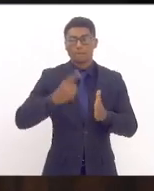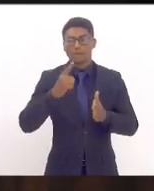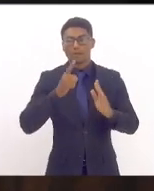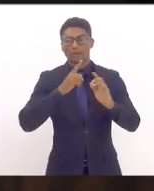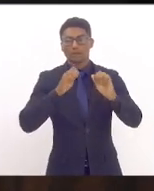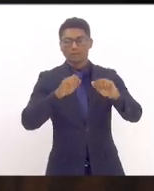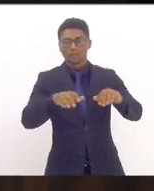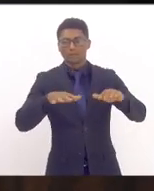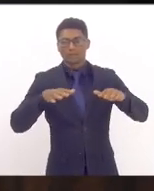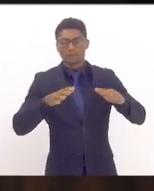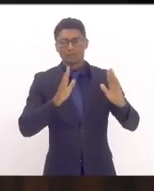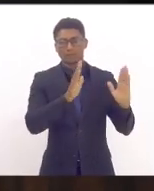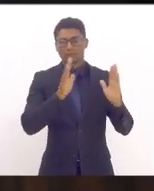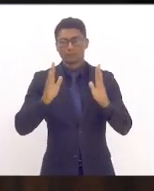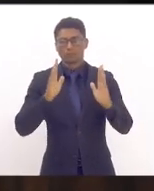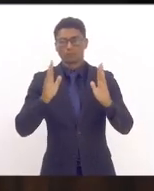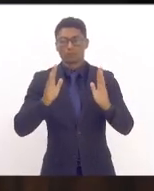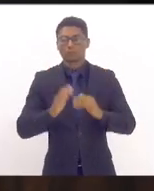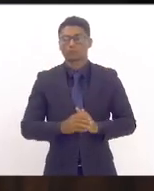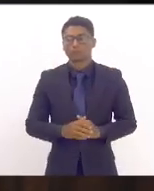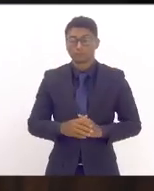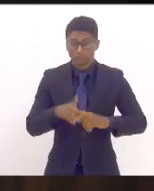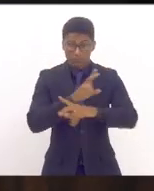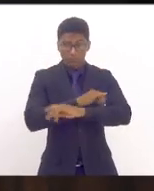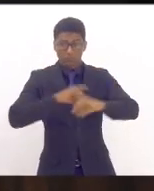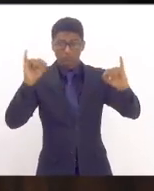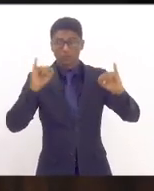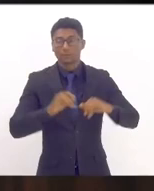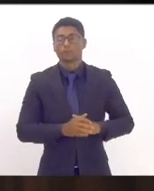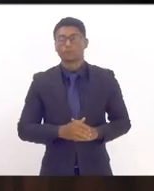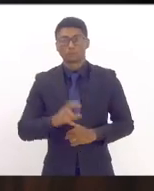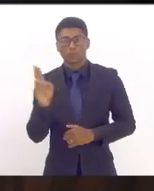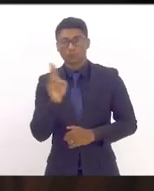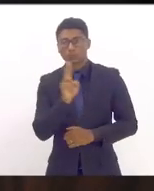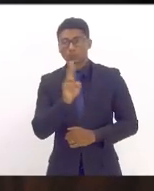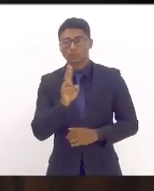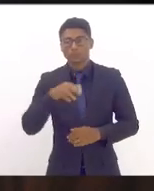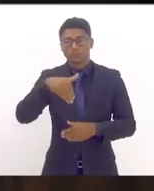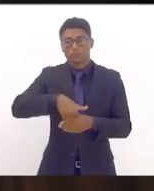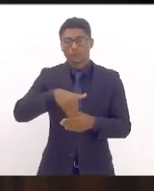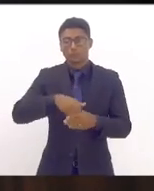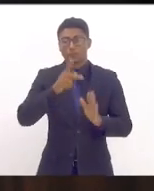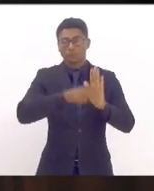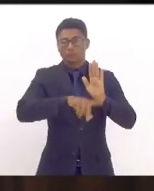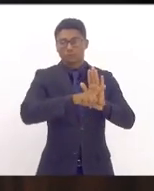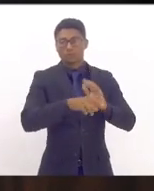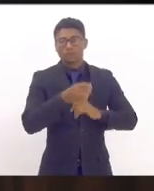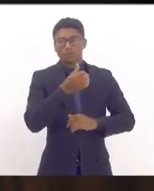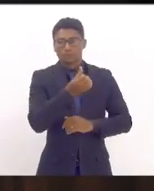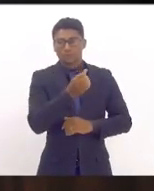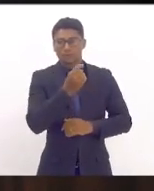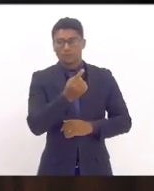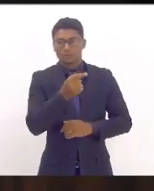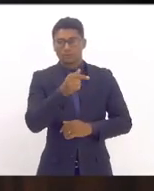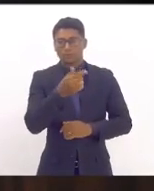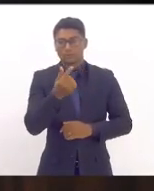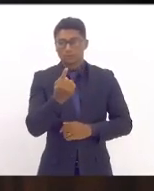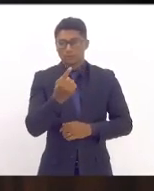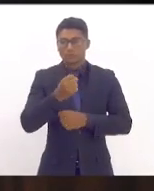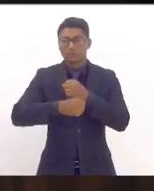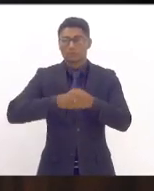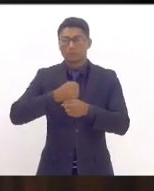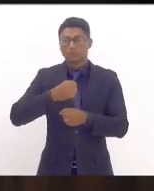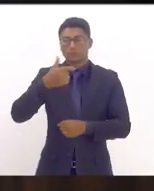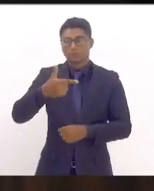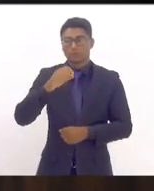dia anuncio em regime de urgência em votação e discussão única projeto de lei 6171 de 22 Deputado